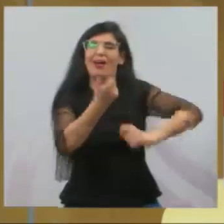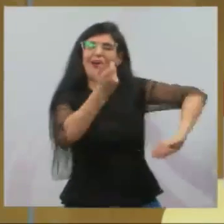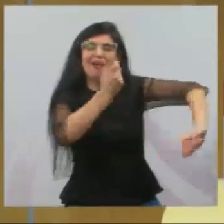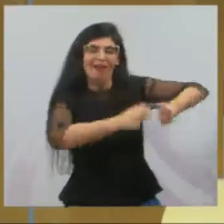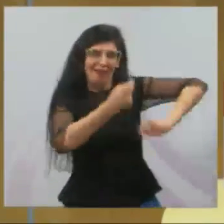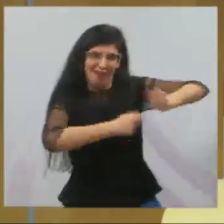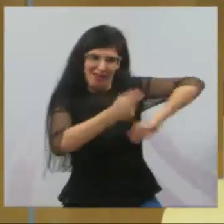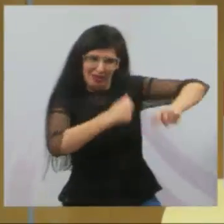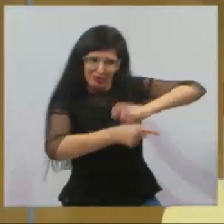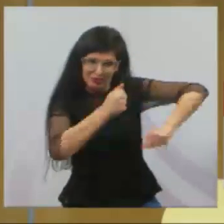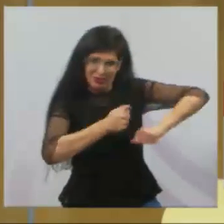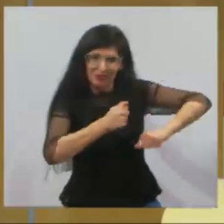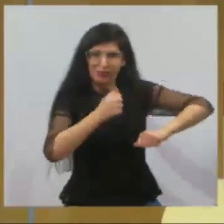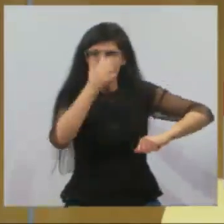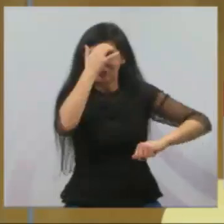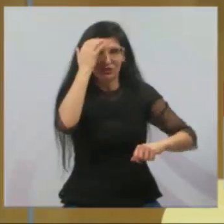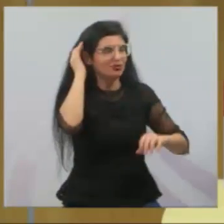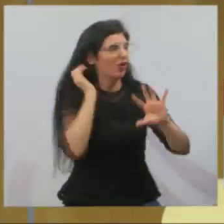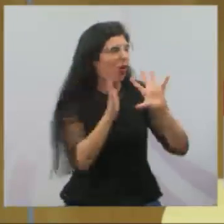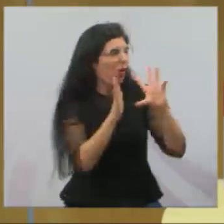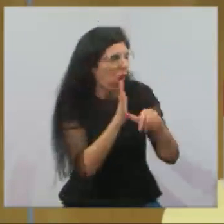administrativa,